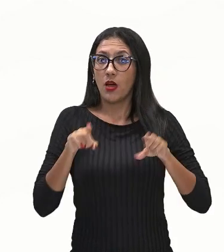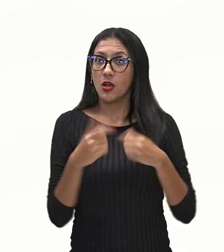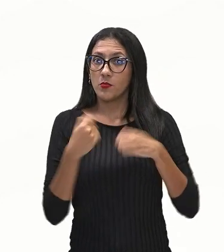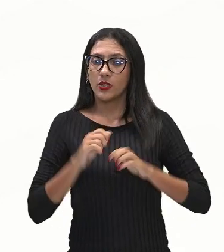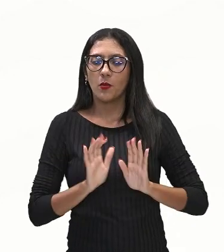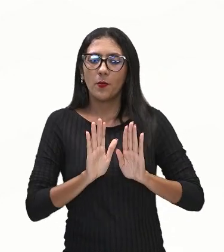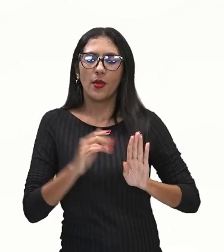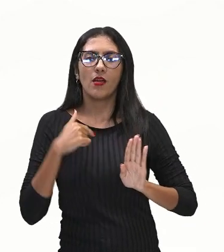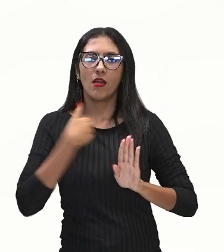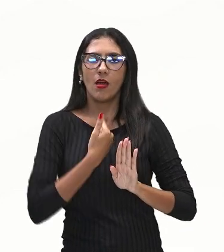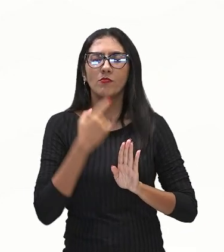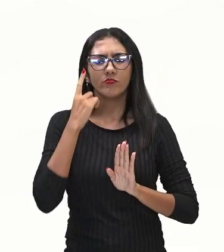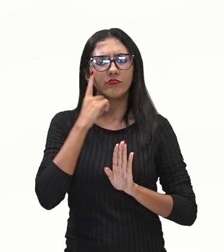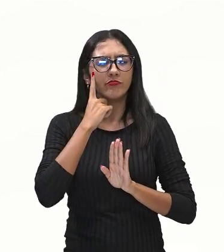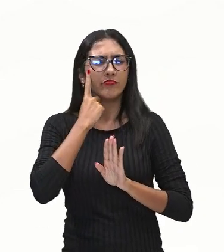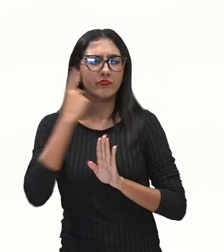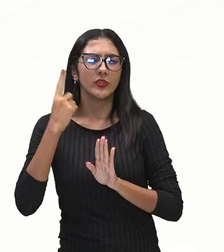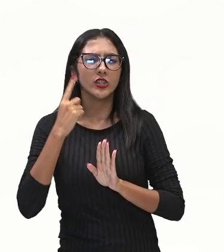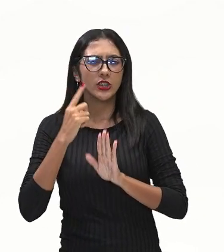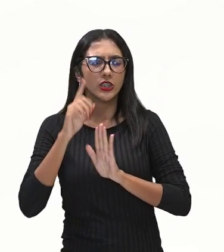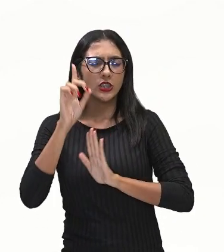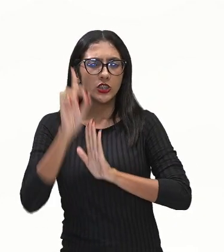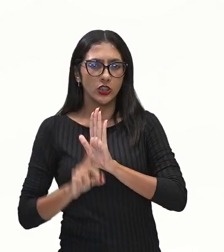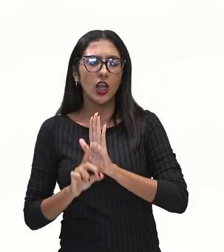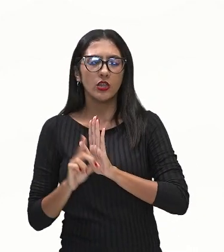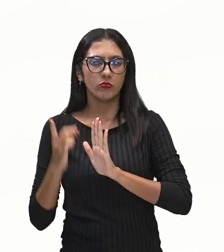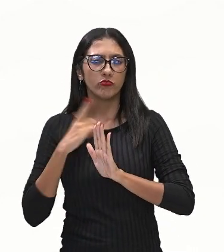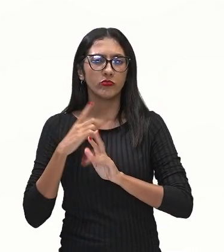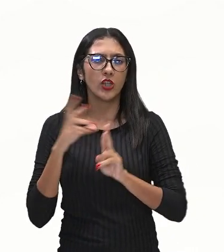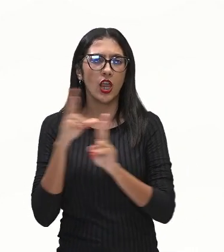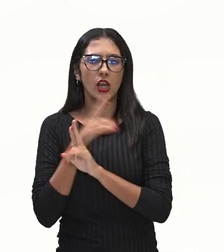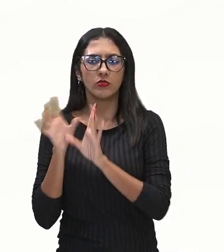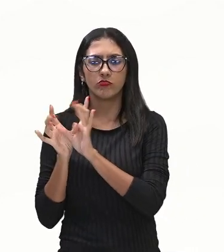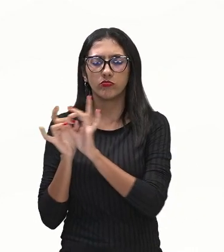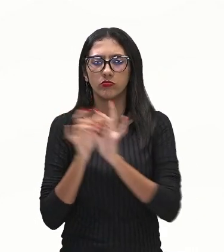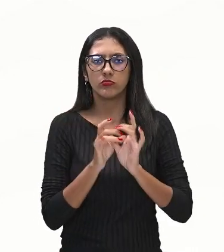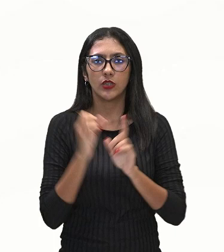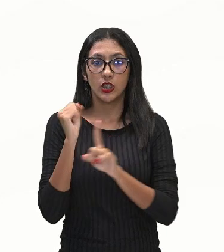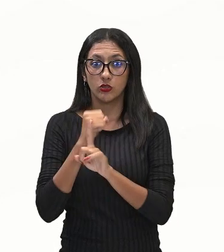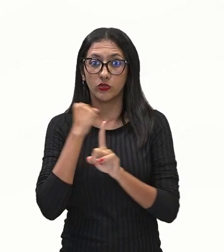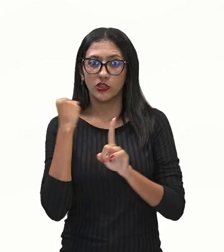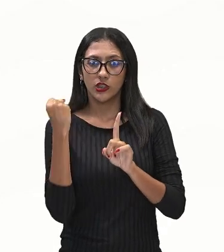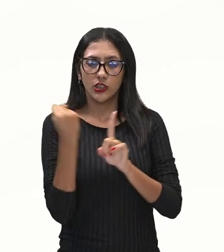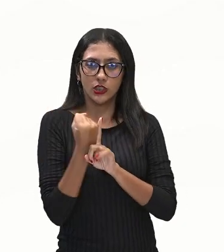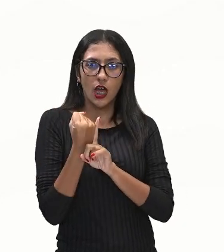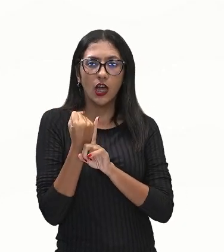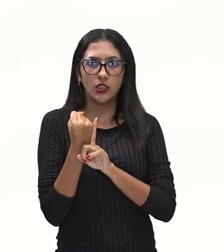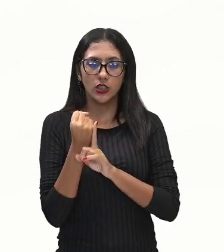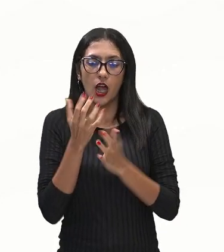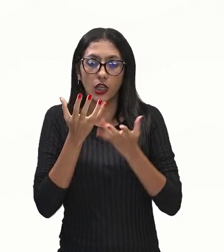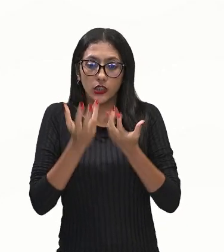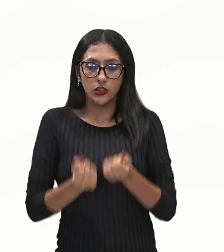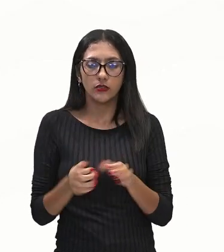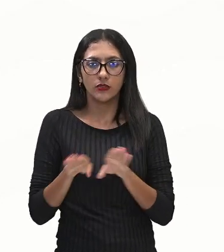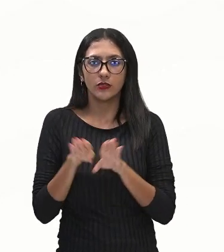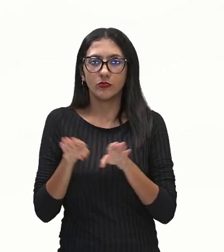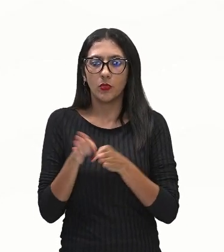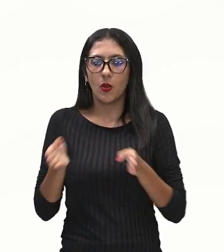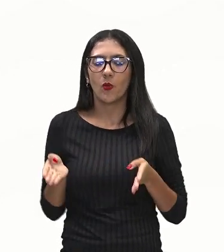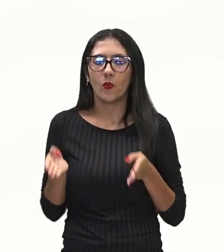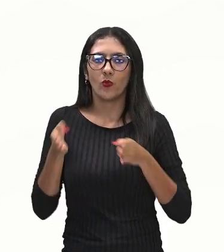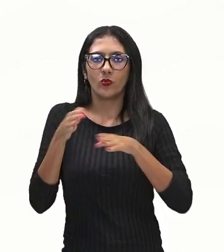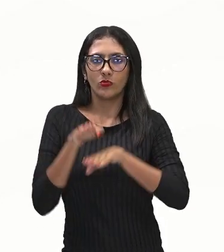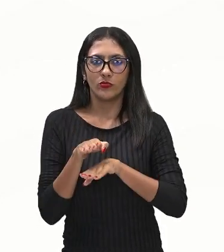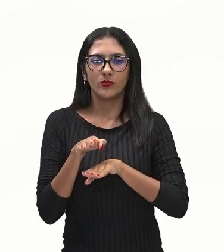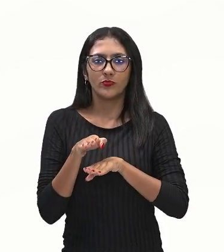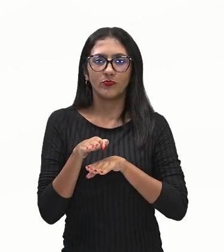ao cumprirmos esse direito, nós vamos trazer uma sociedade tolerante, e inclusive. Então, eu detalhei aí a